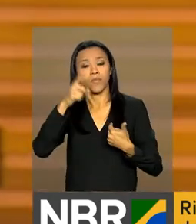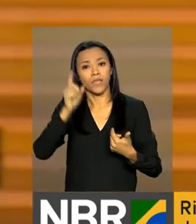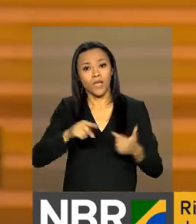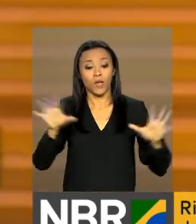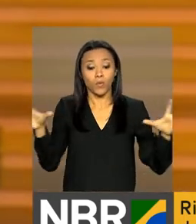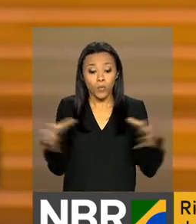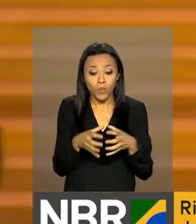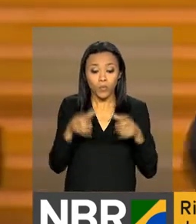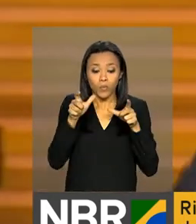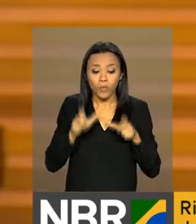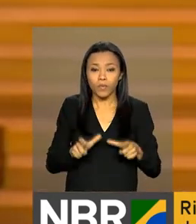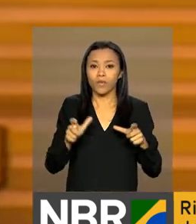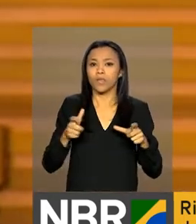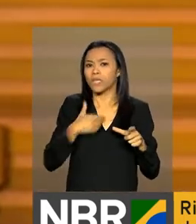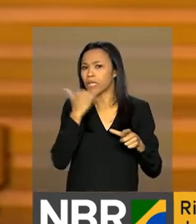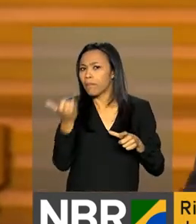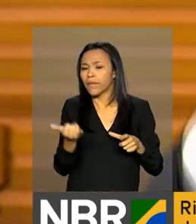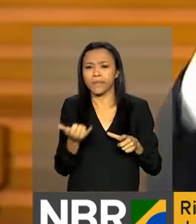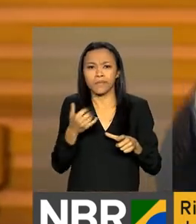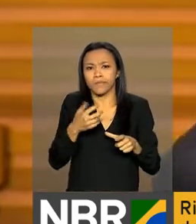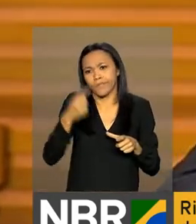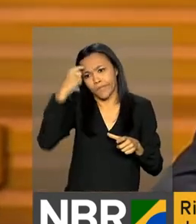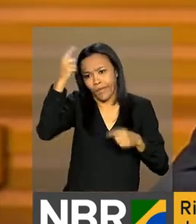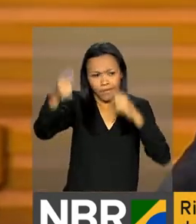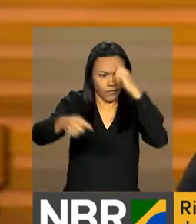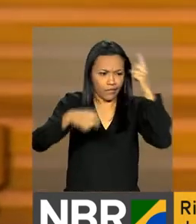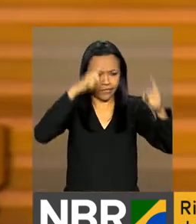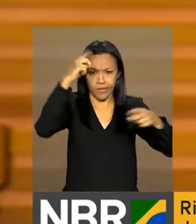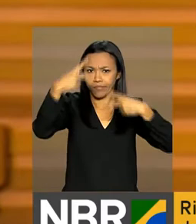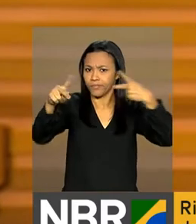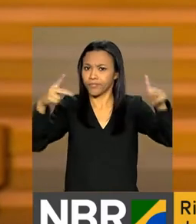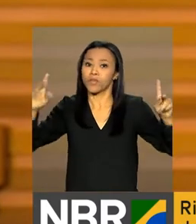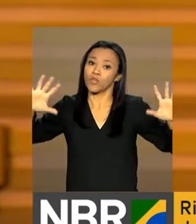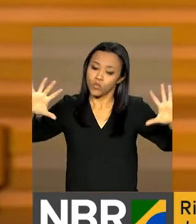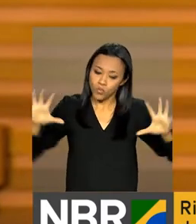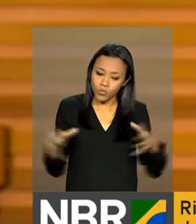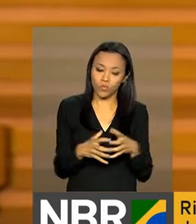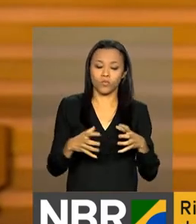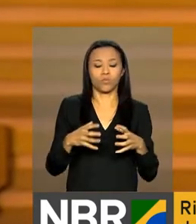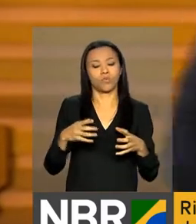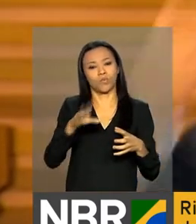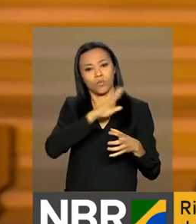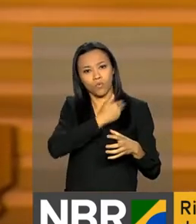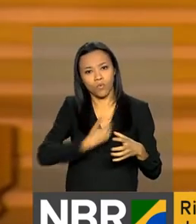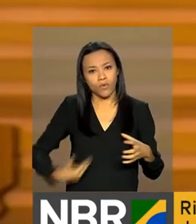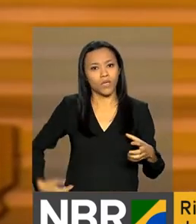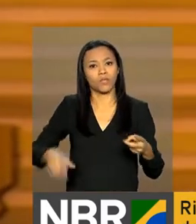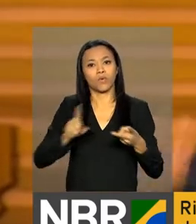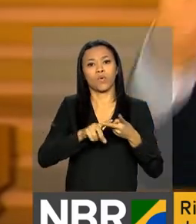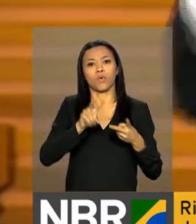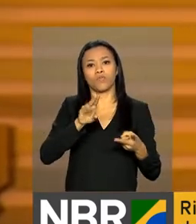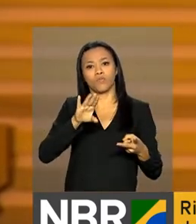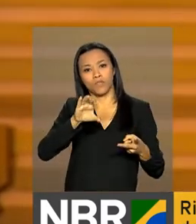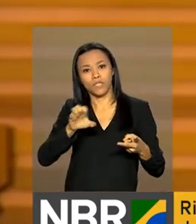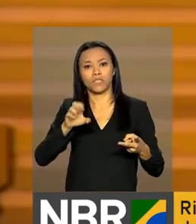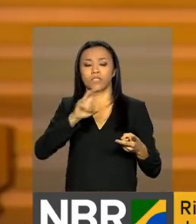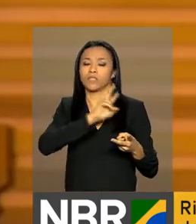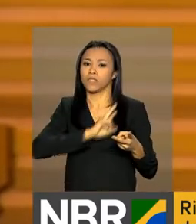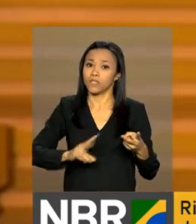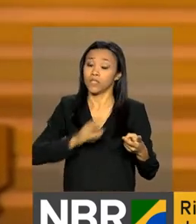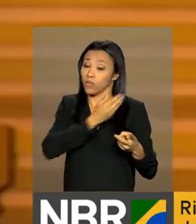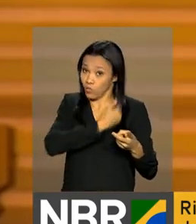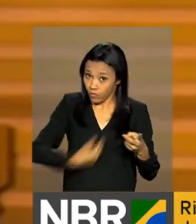deputados, independentes da questão ideológica, estão juntos, o governador junto, o vice-governador junto, o governo federal junto, a